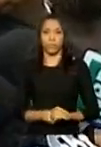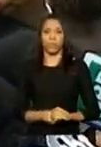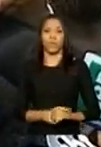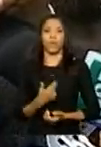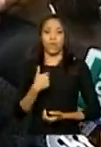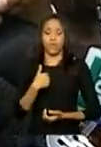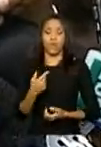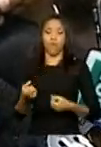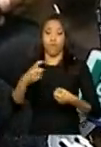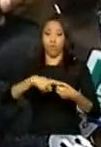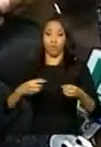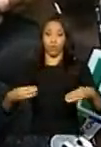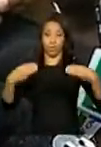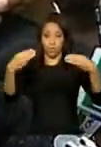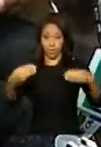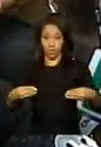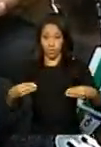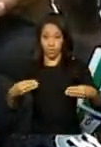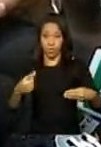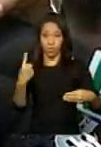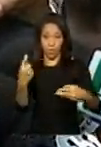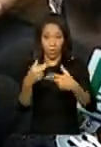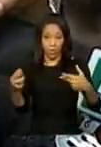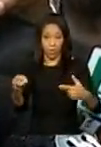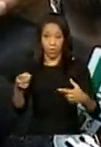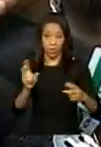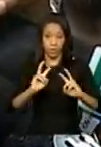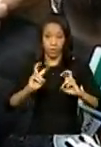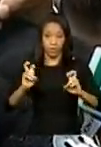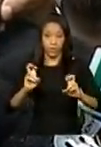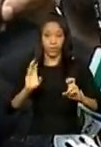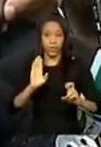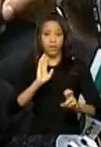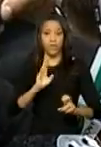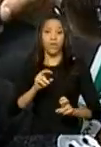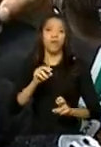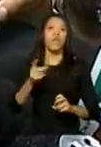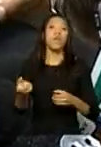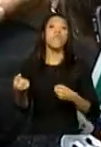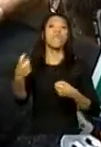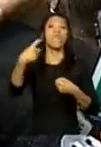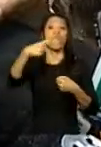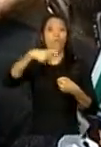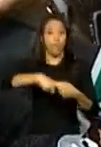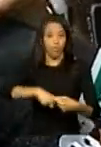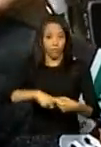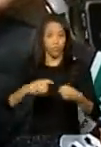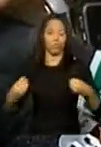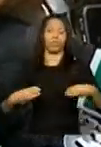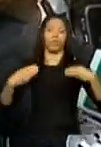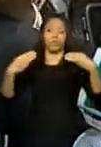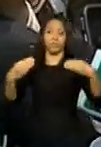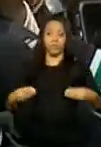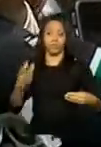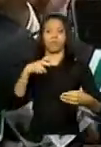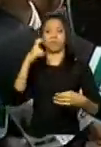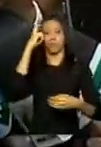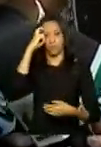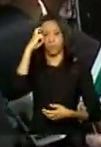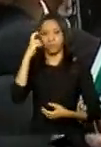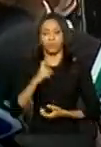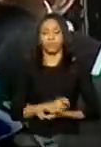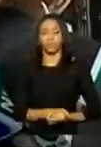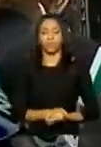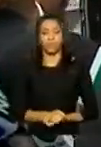Volto, tem uma letra aí que você não percebeu, eu não tenho boa dicção, volto ao Ministério da Cultura. Quando o senhor fala que ela vai falar sobre o gestão,